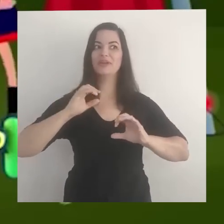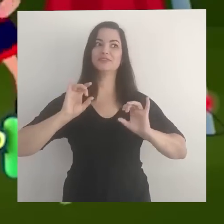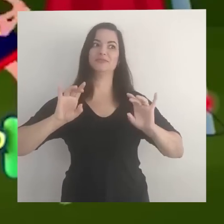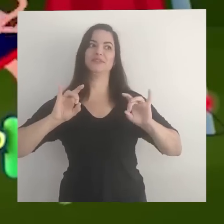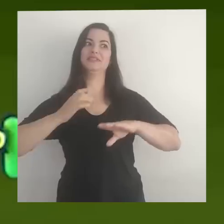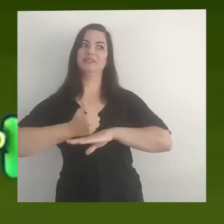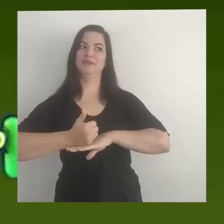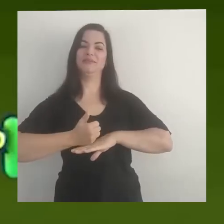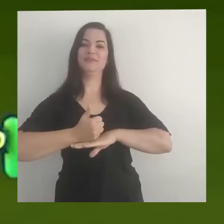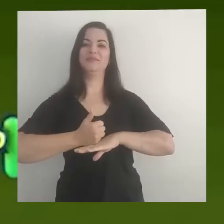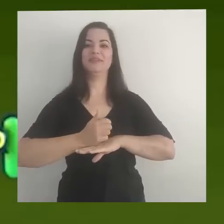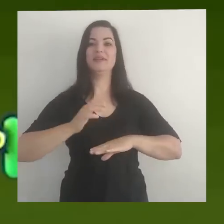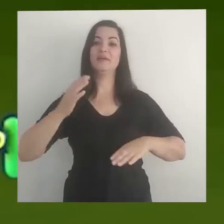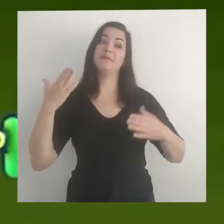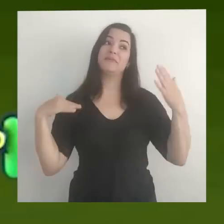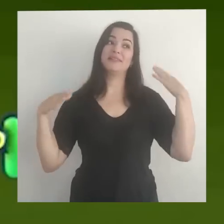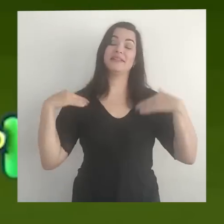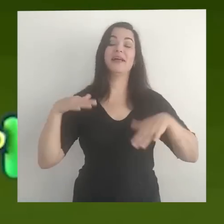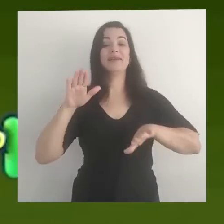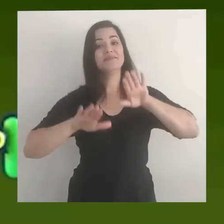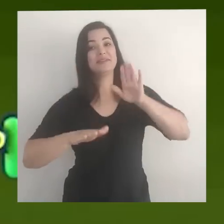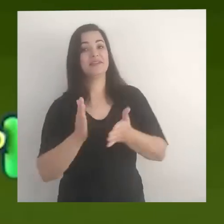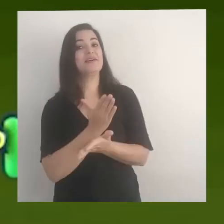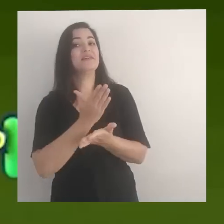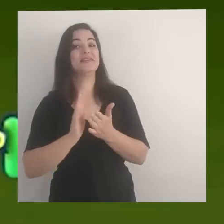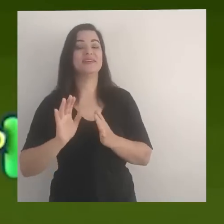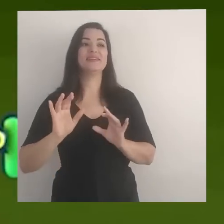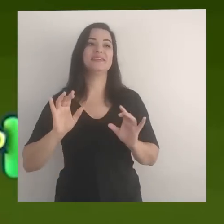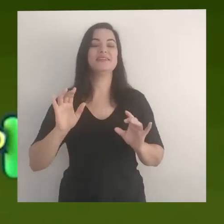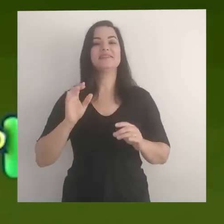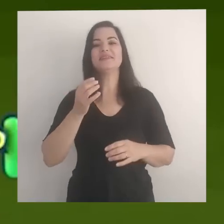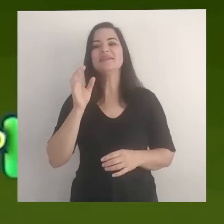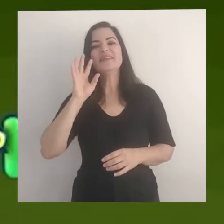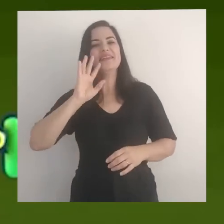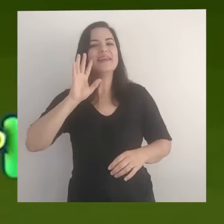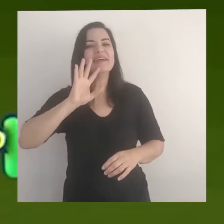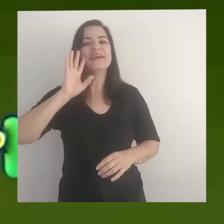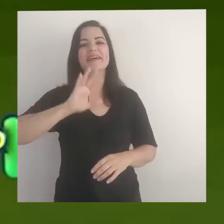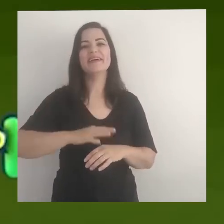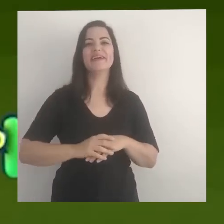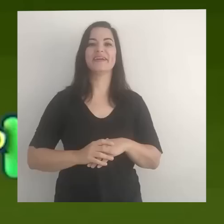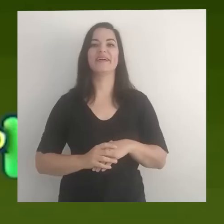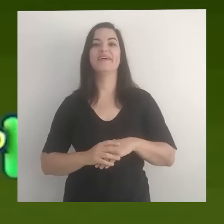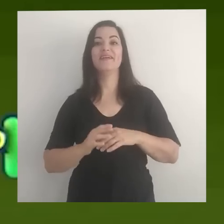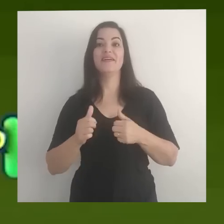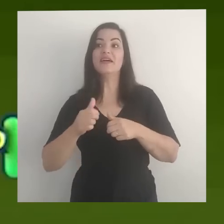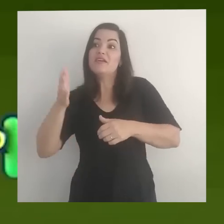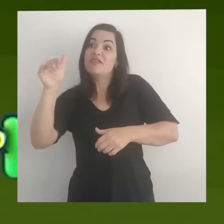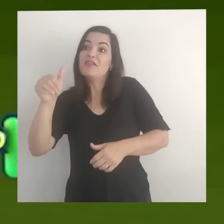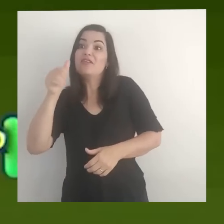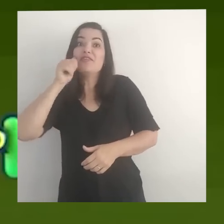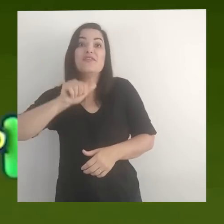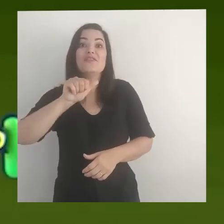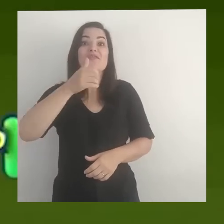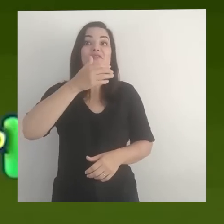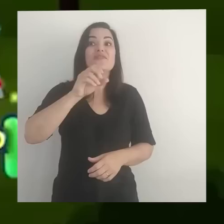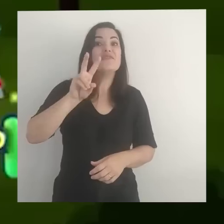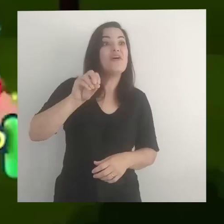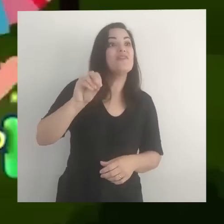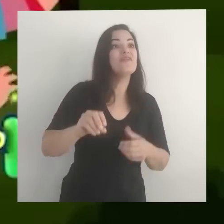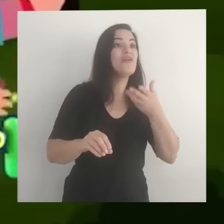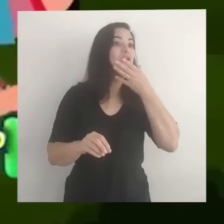pode ser muito legal. Vem cá, vovó. Vem pra cá, vovô. Galileu, vem dançar com a